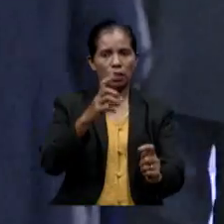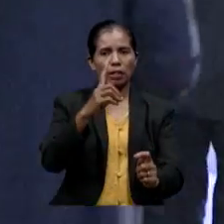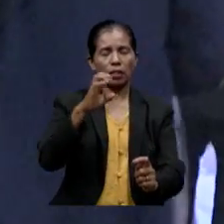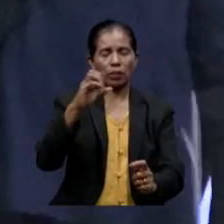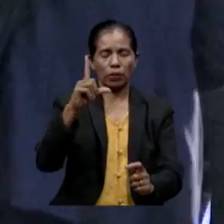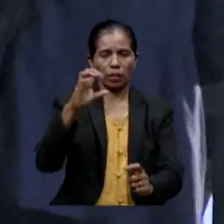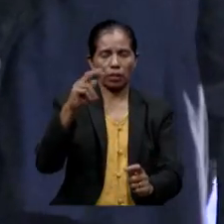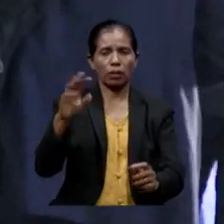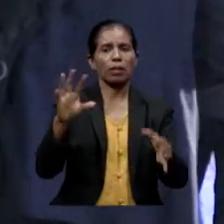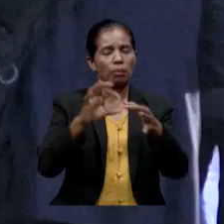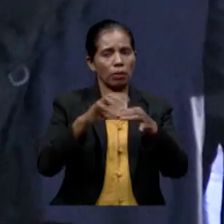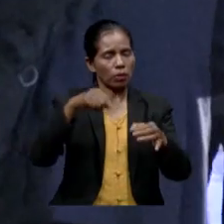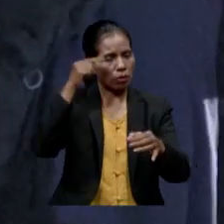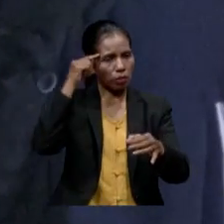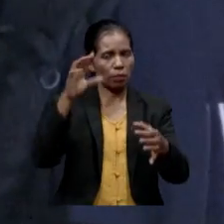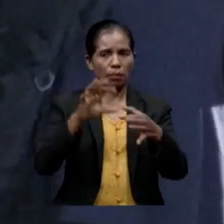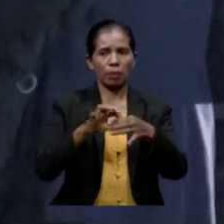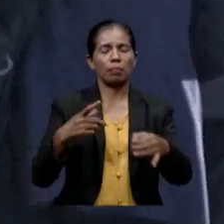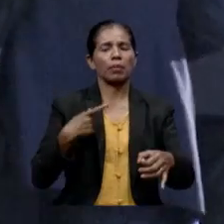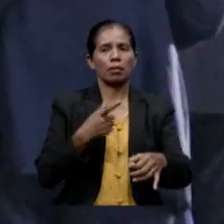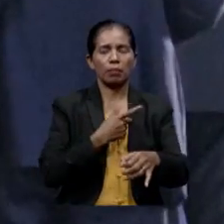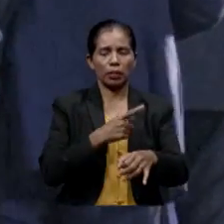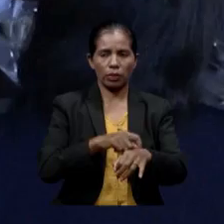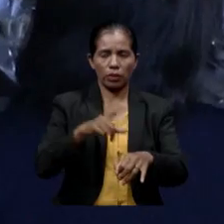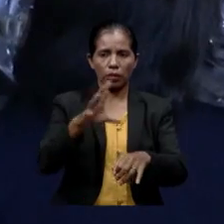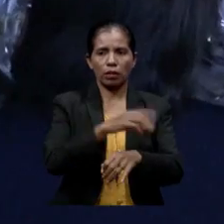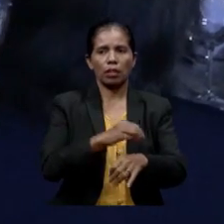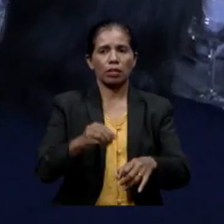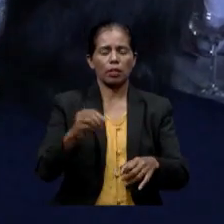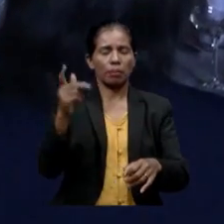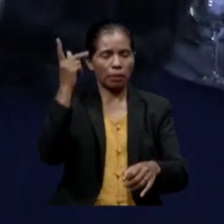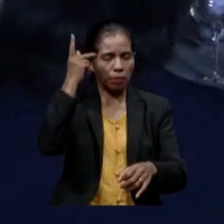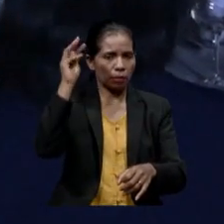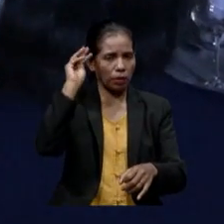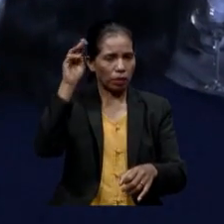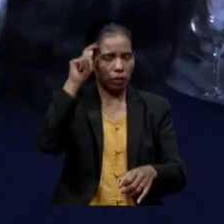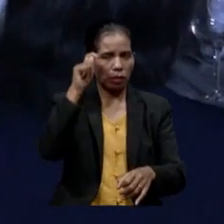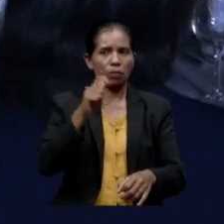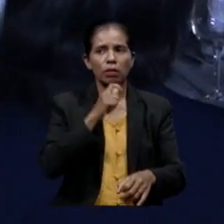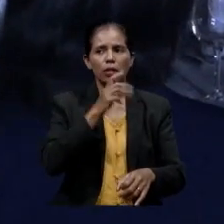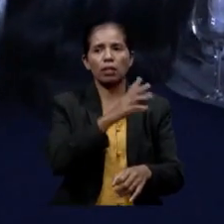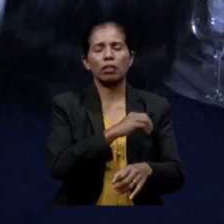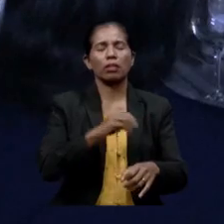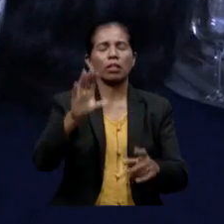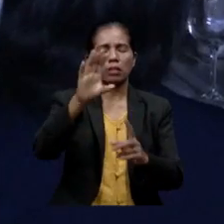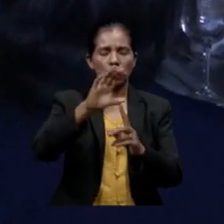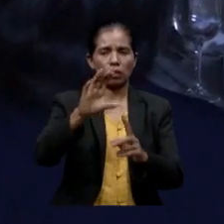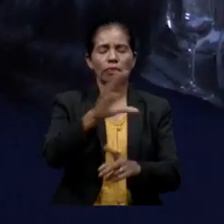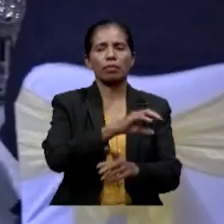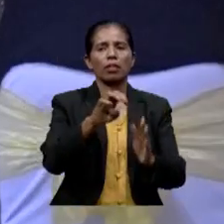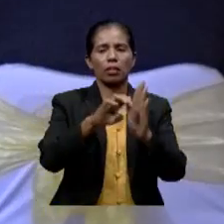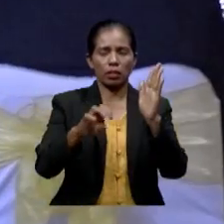membro do Governo Sira, membro do Parlamento, ex-primeiro-ministro Tauro Matanruak, líder troika, no ex-chefe de Estado,